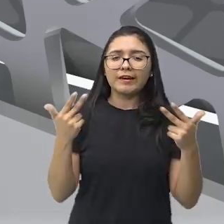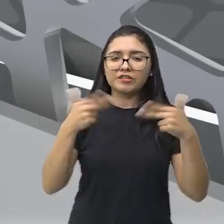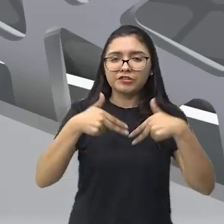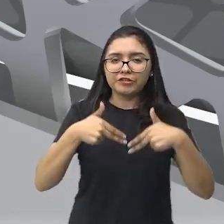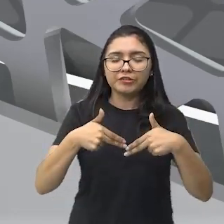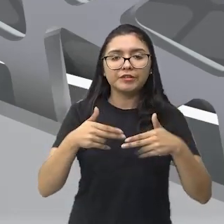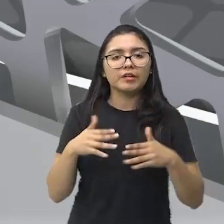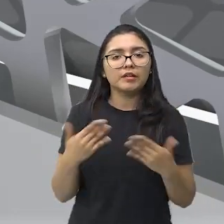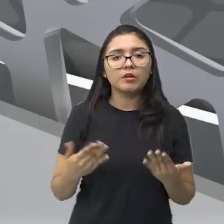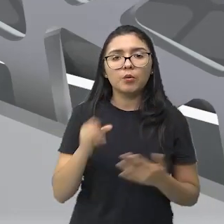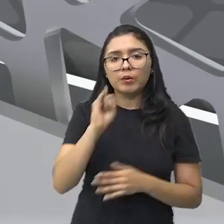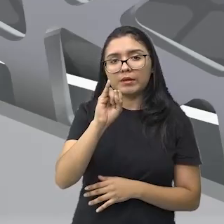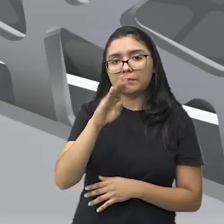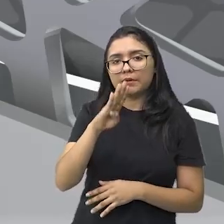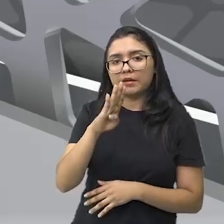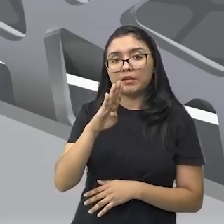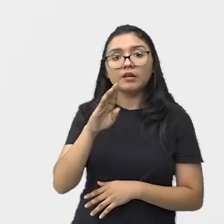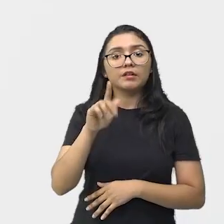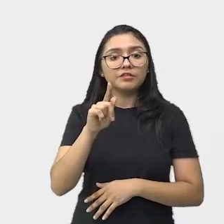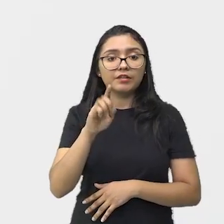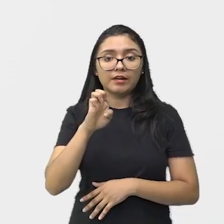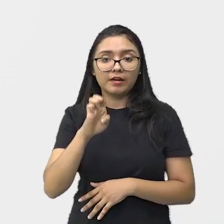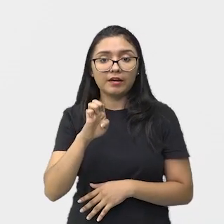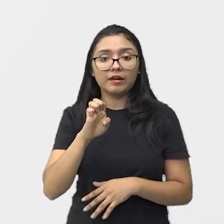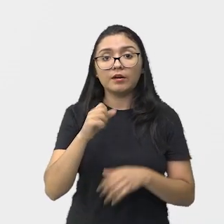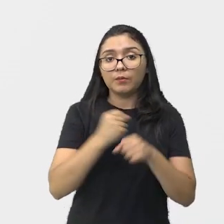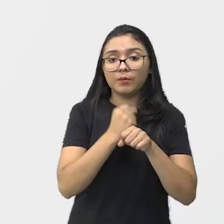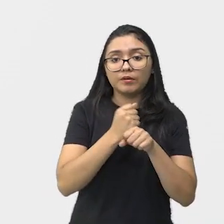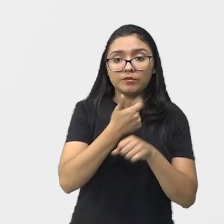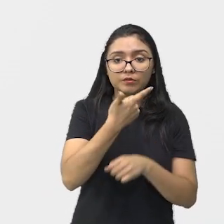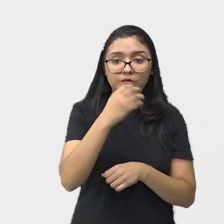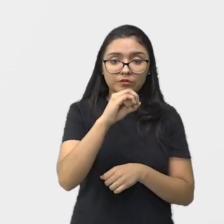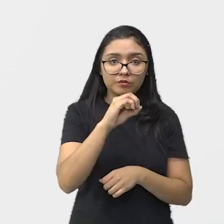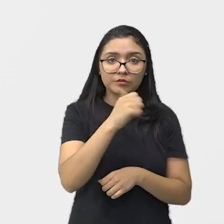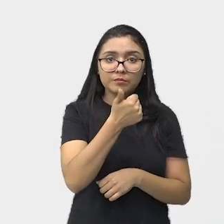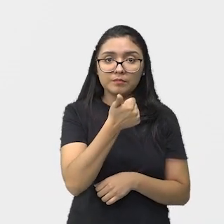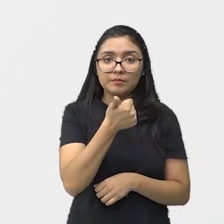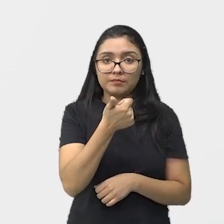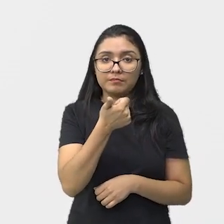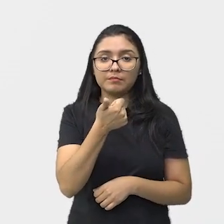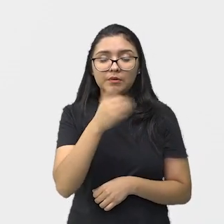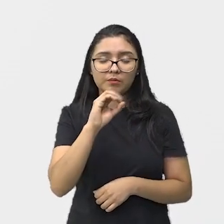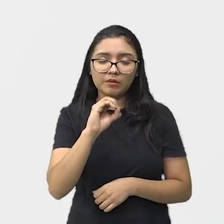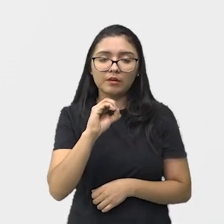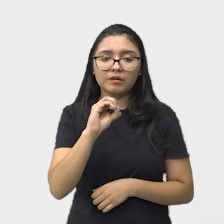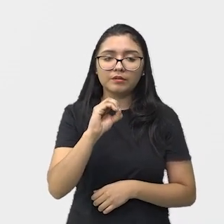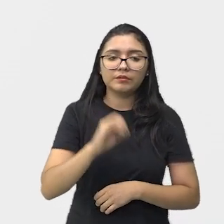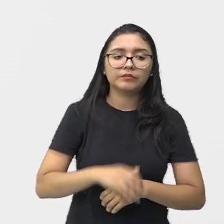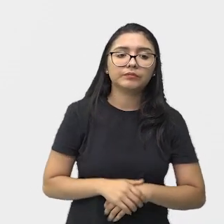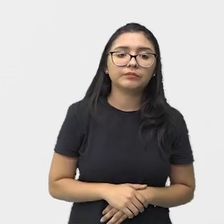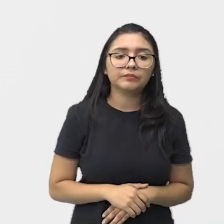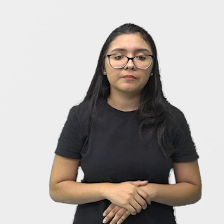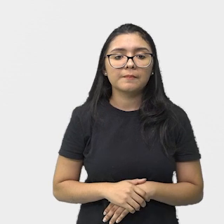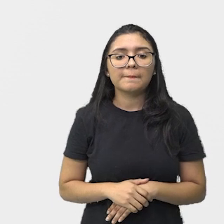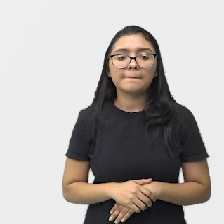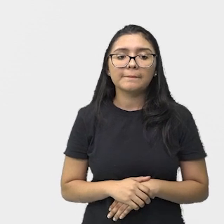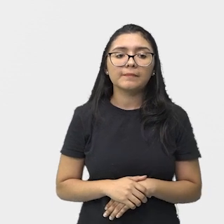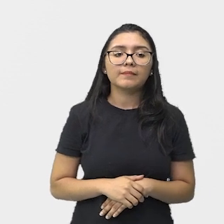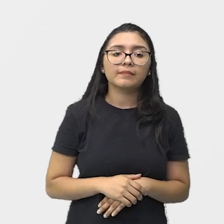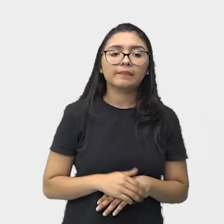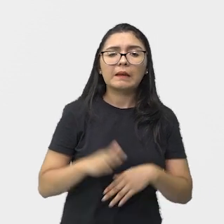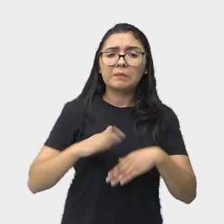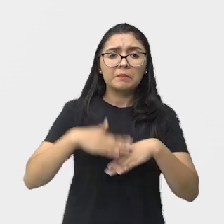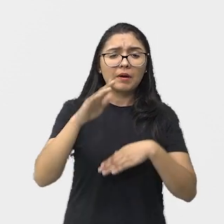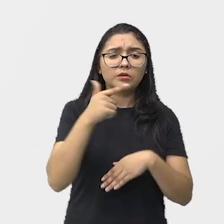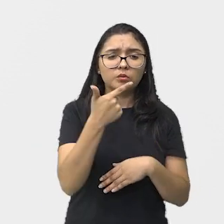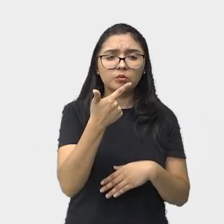em 2010, que nós vamos ver agora, vamos lá? Então, segundo o censo, né, do IBGE, em 2010, as